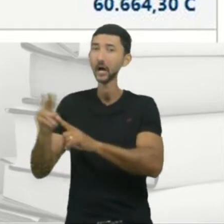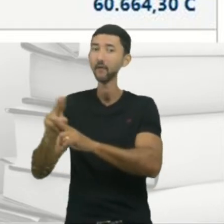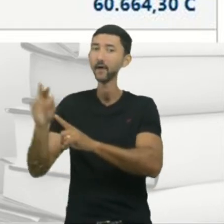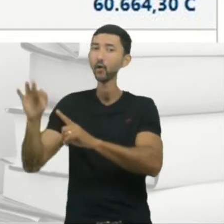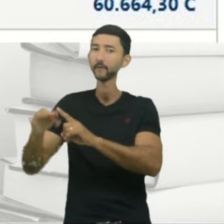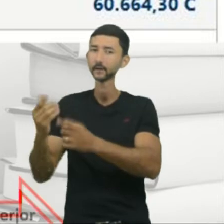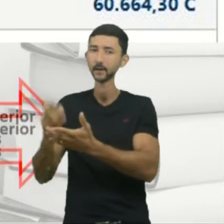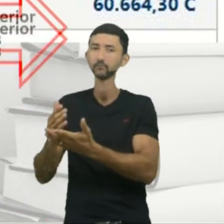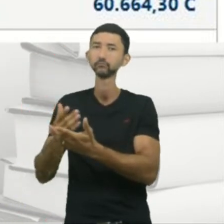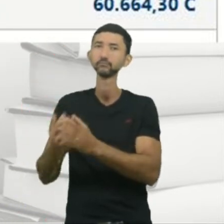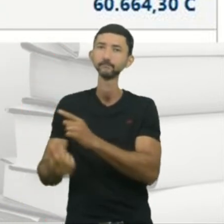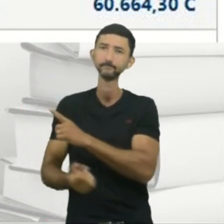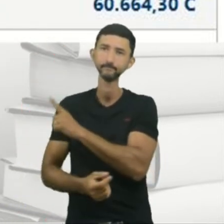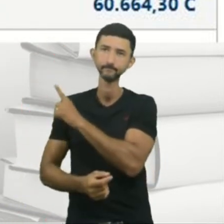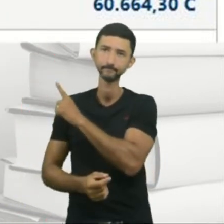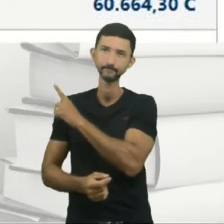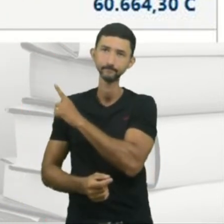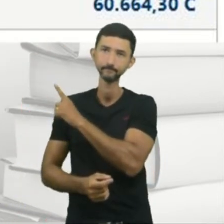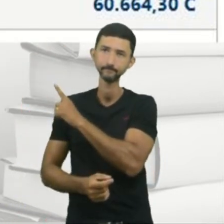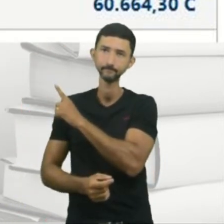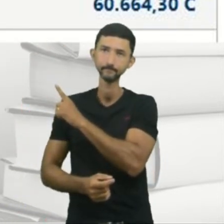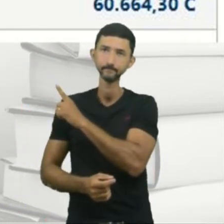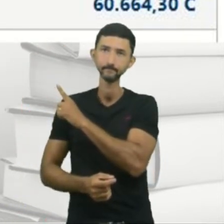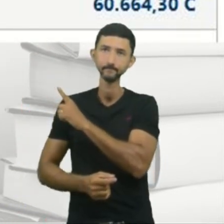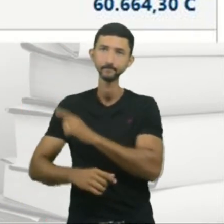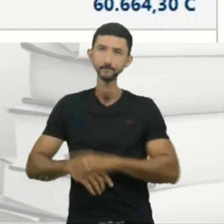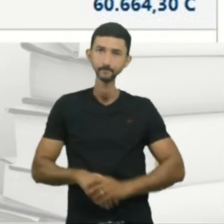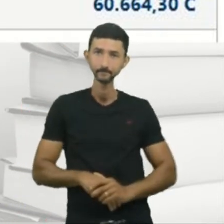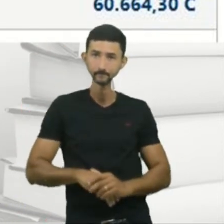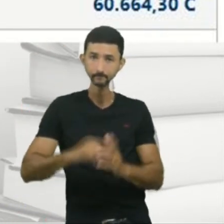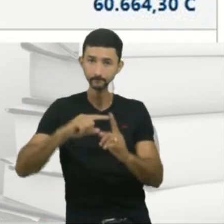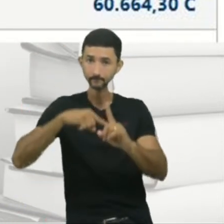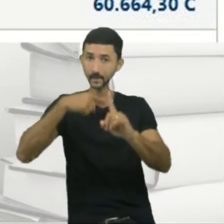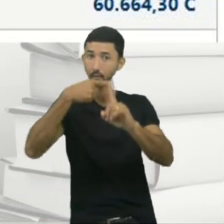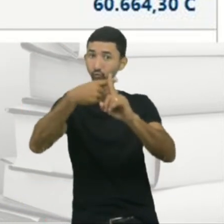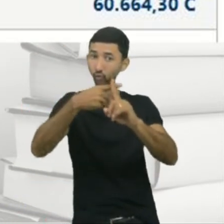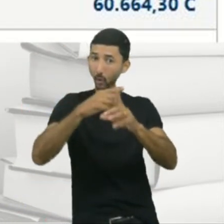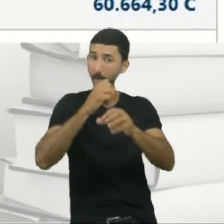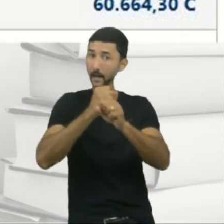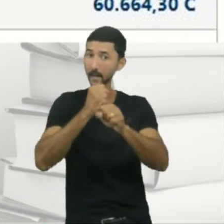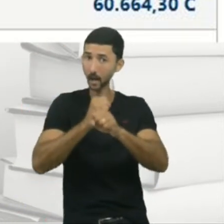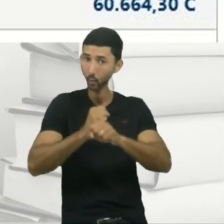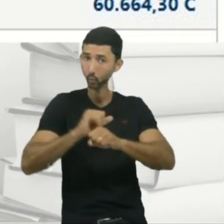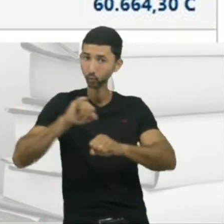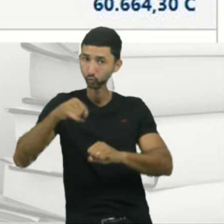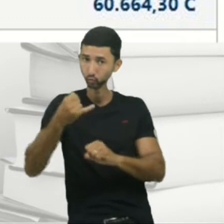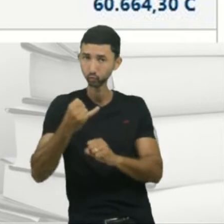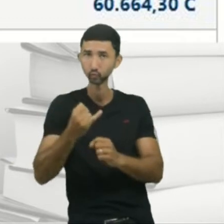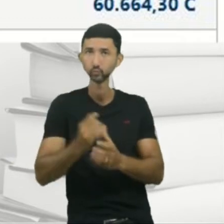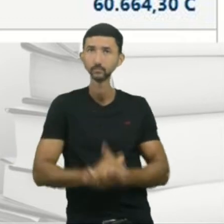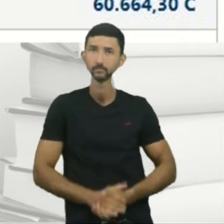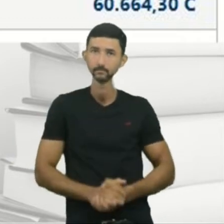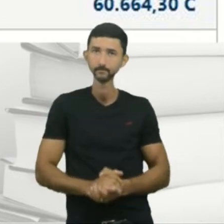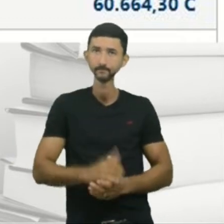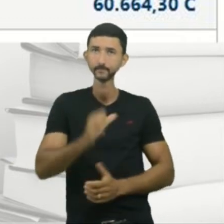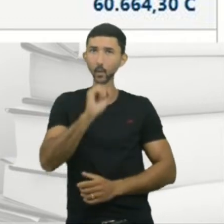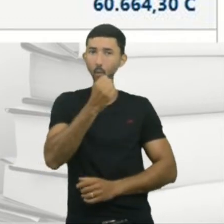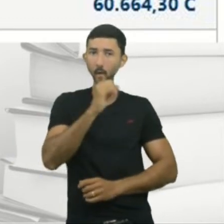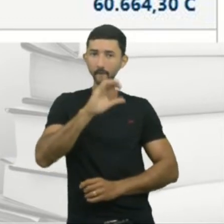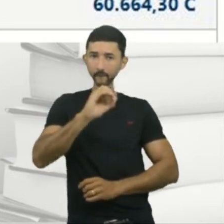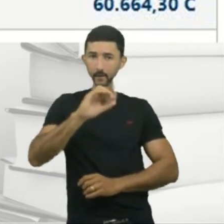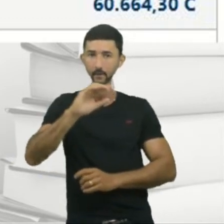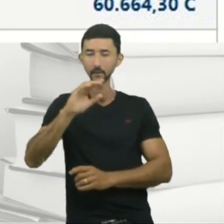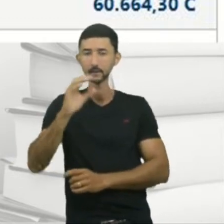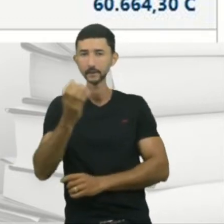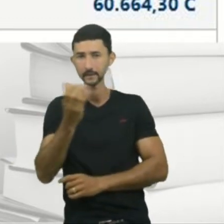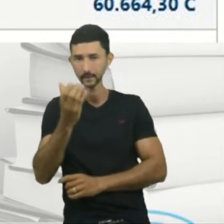valor anterior que ele tinha. Olha, então soma o valor anterior com os juros, os 84